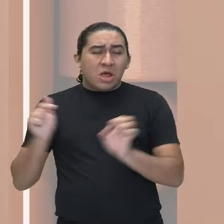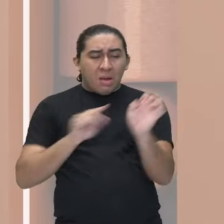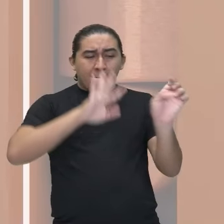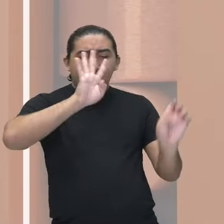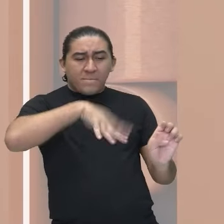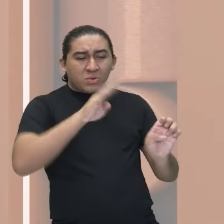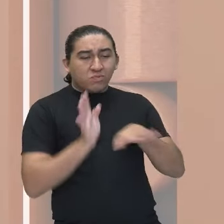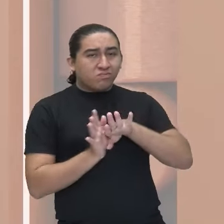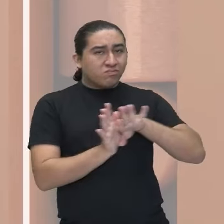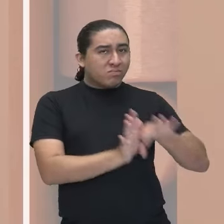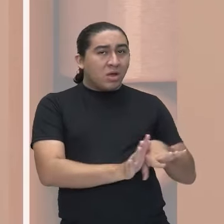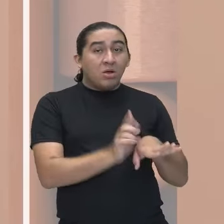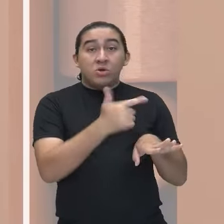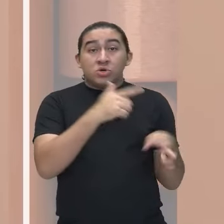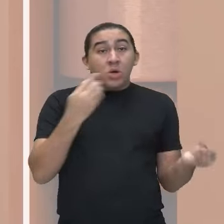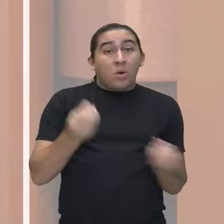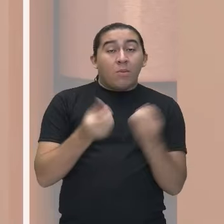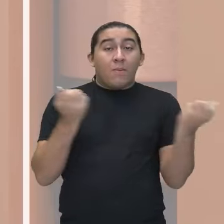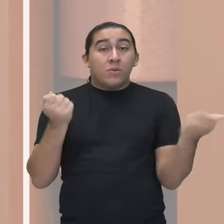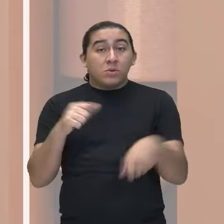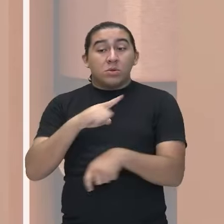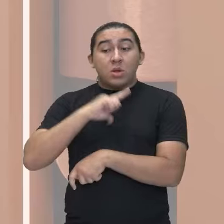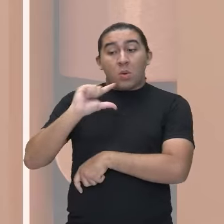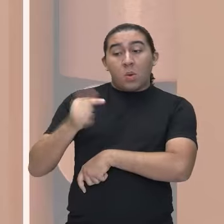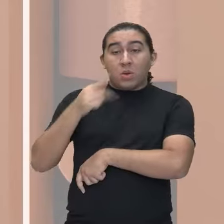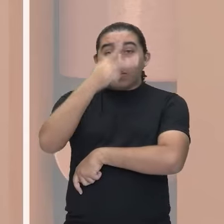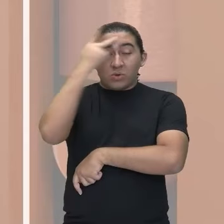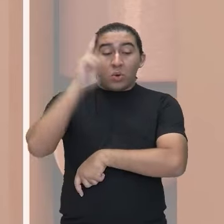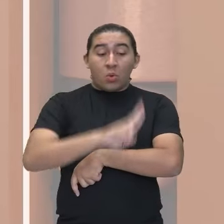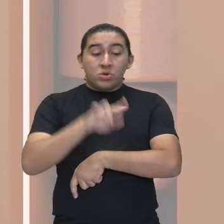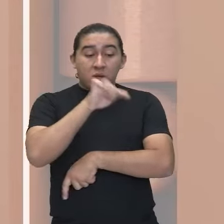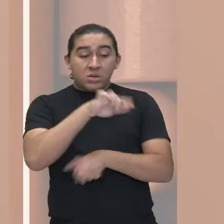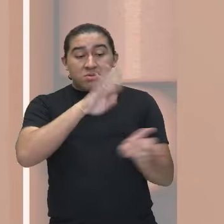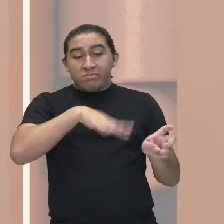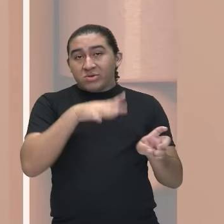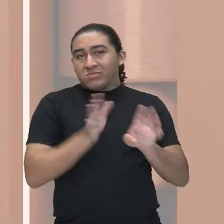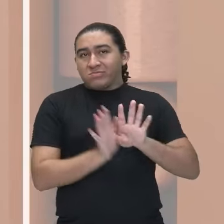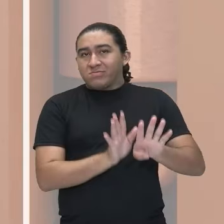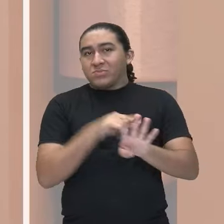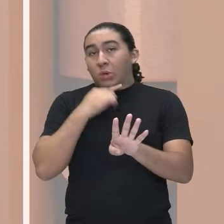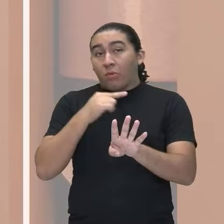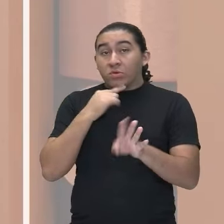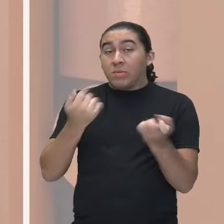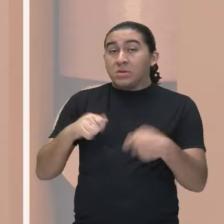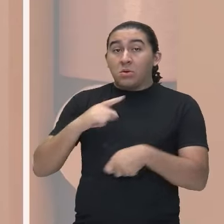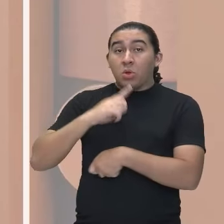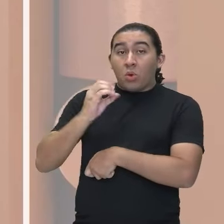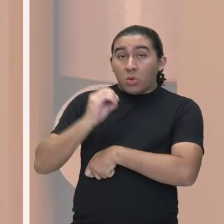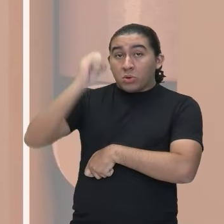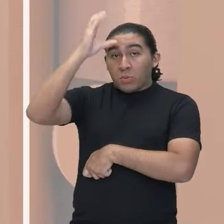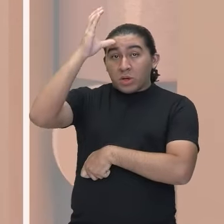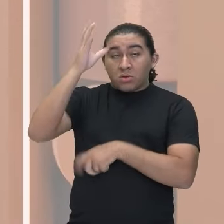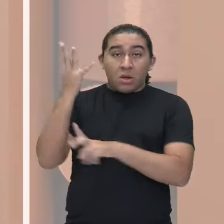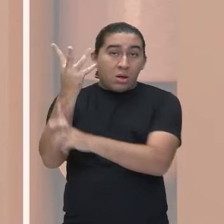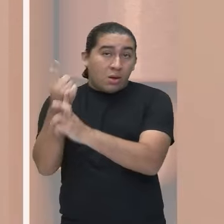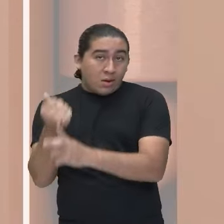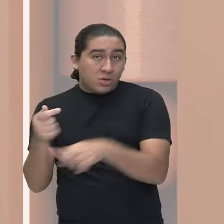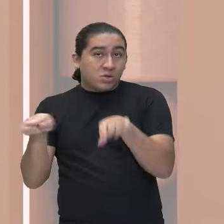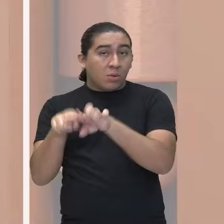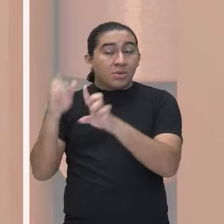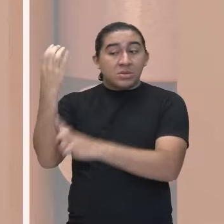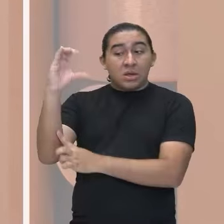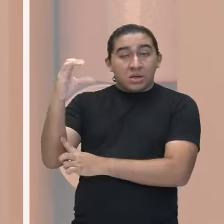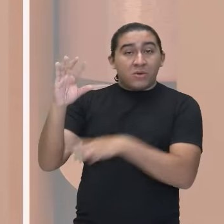para convencer através dos mitos. Então eu precisava, o conhecimento, as artes, a